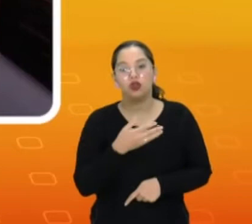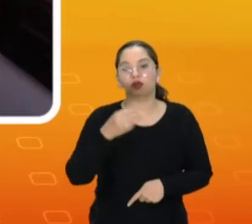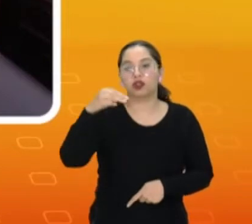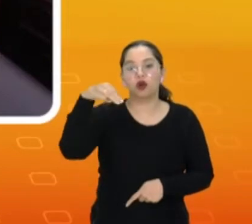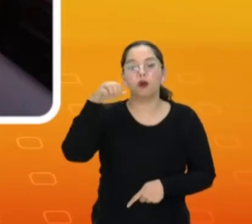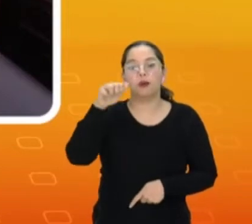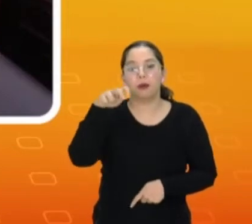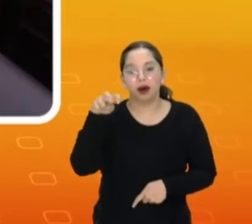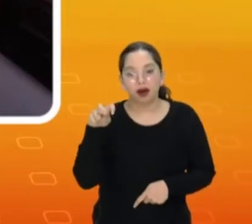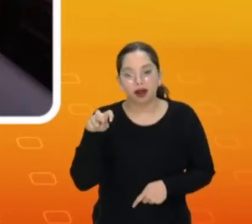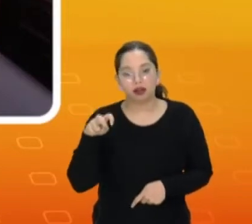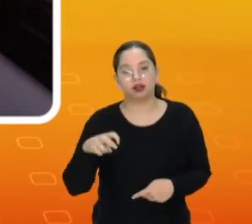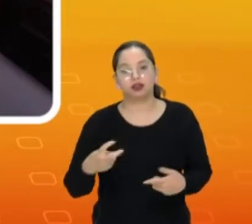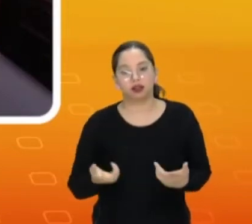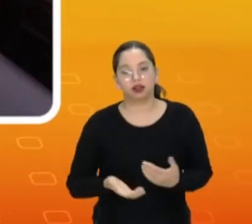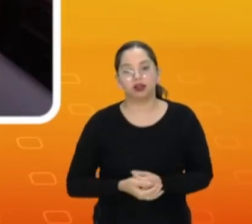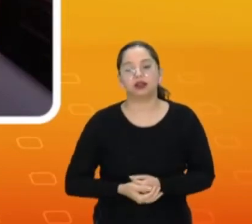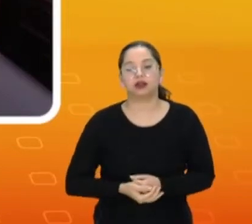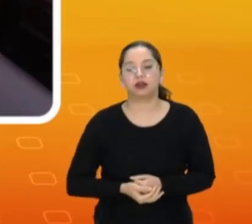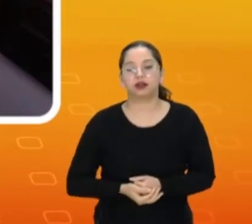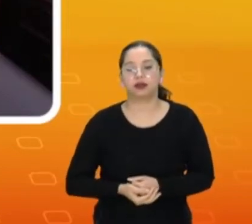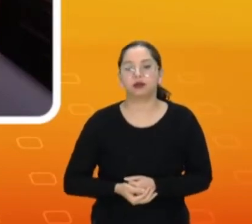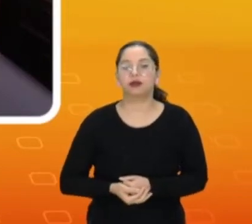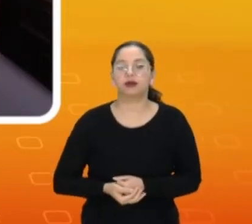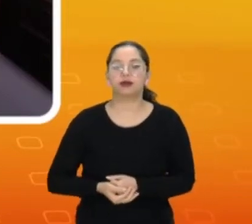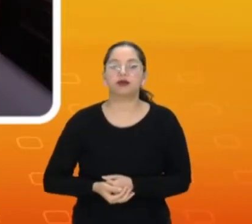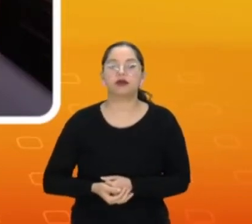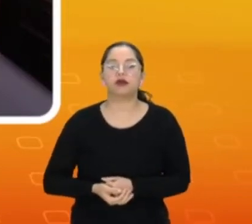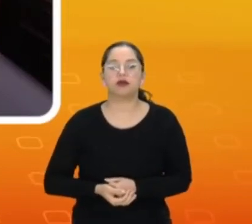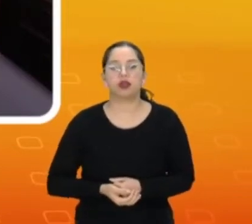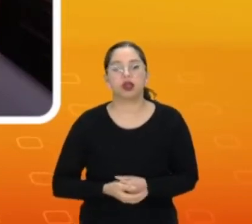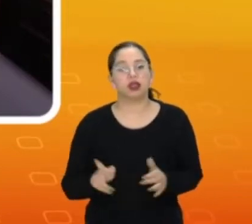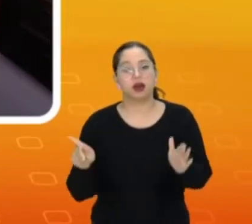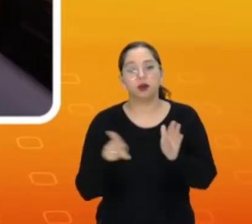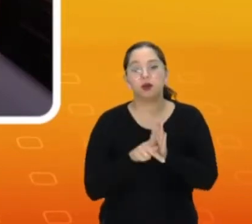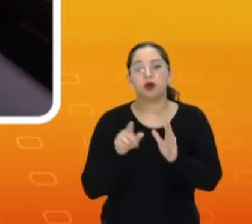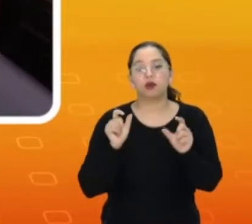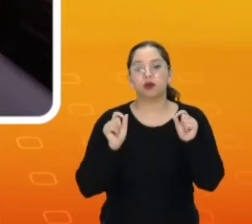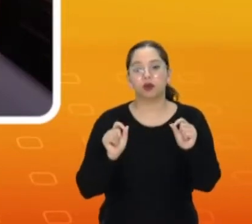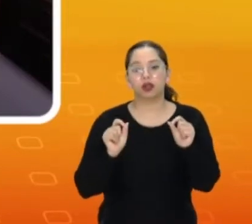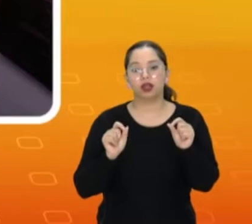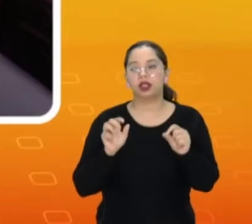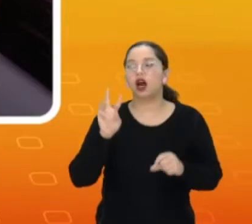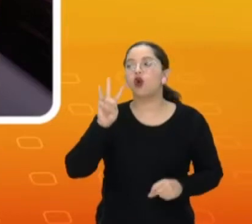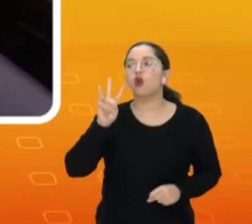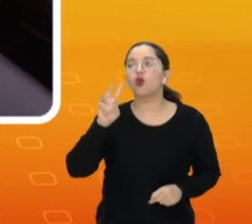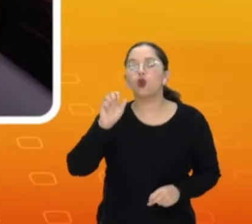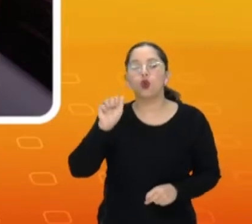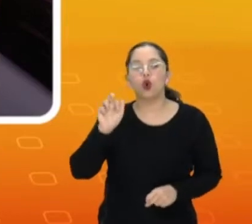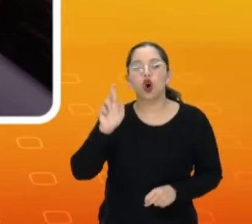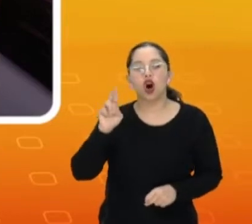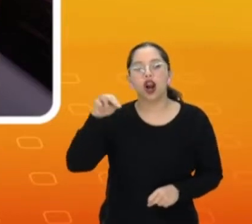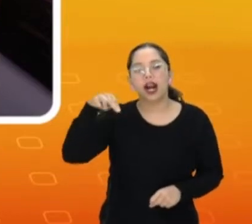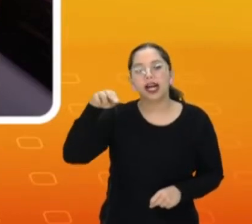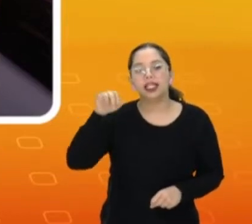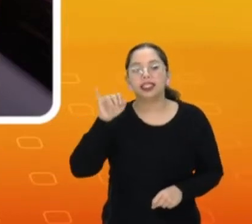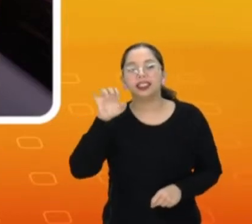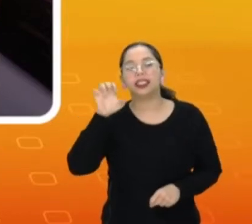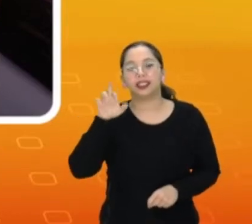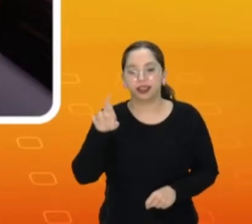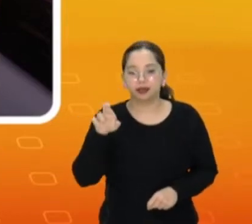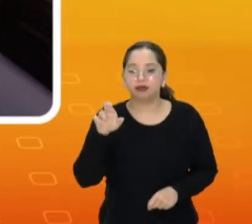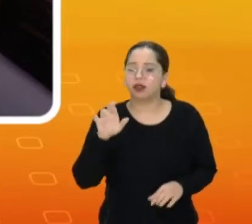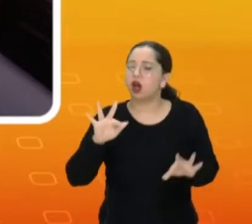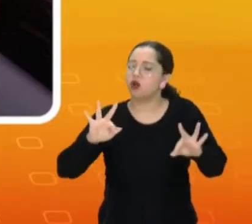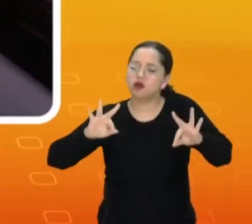né que a queda do grupo Warner guarda mídia né então